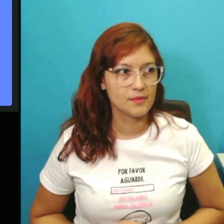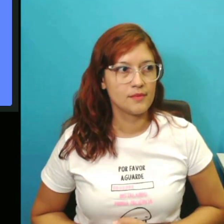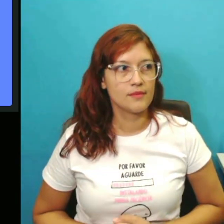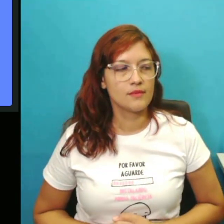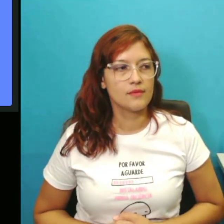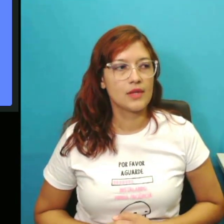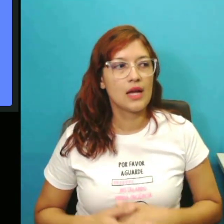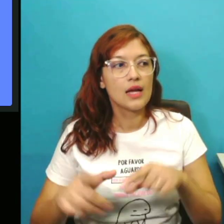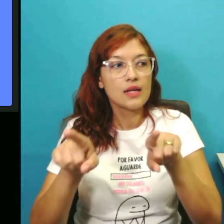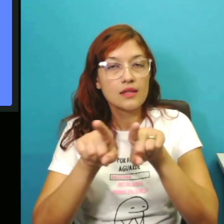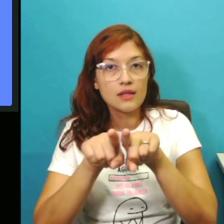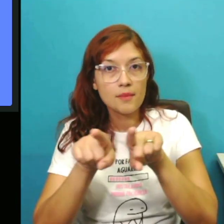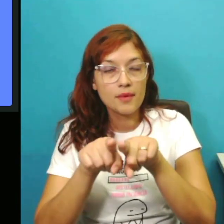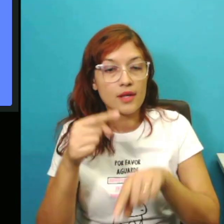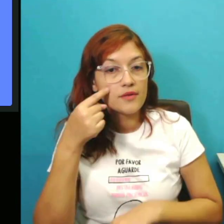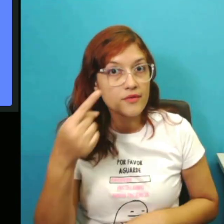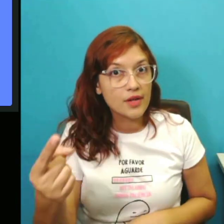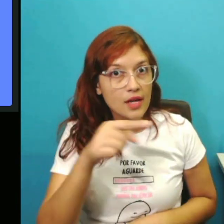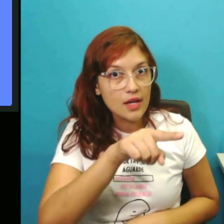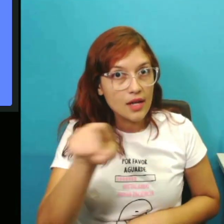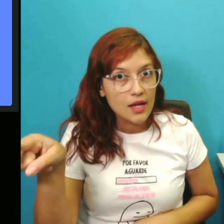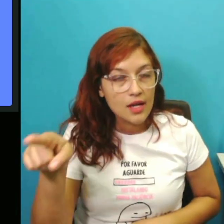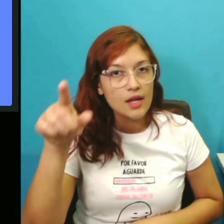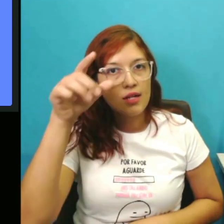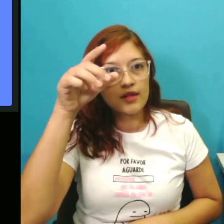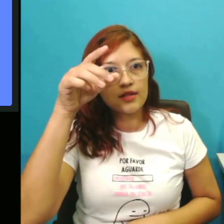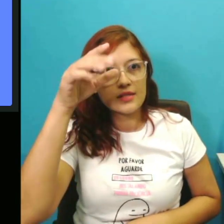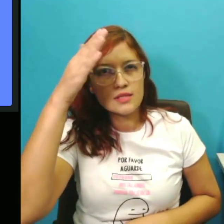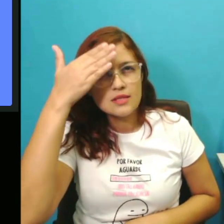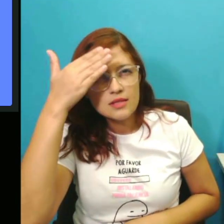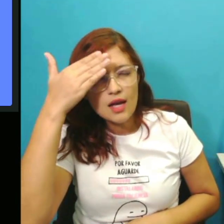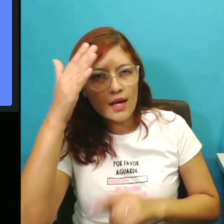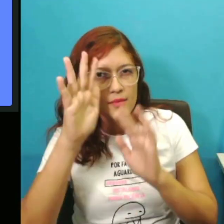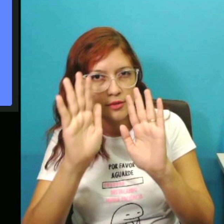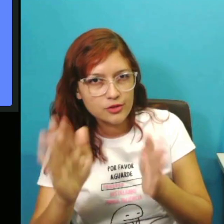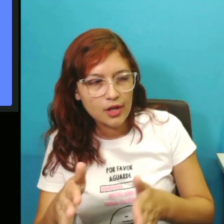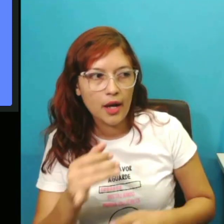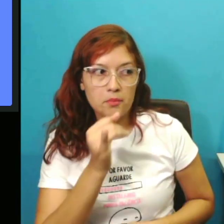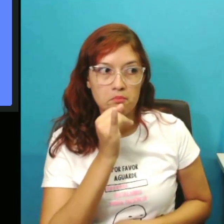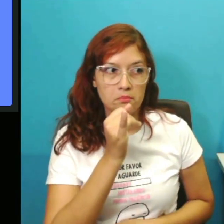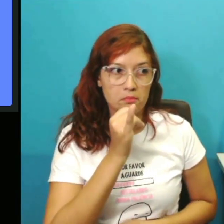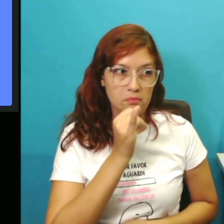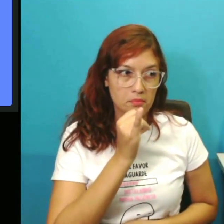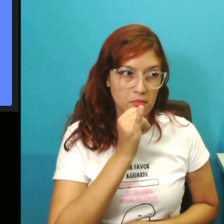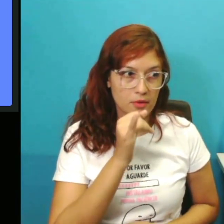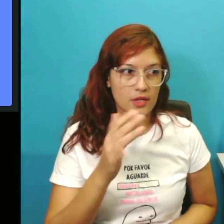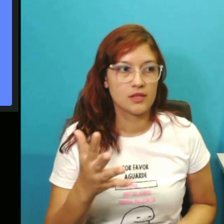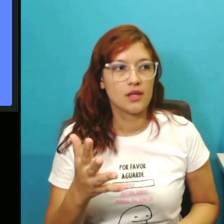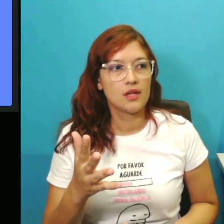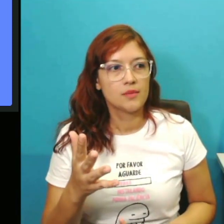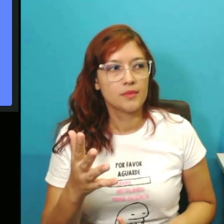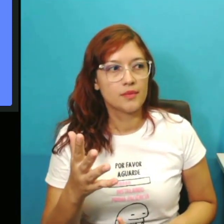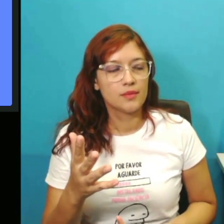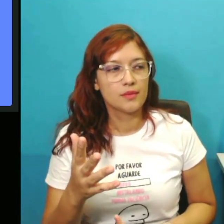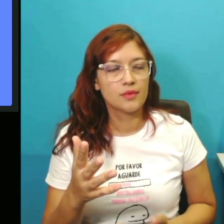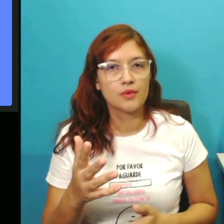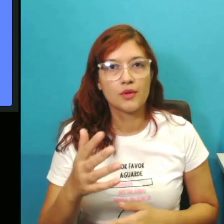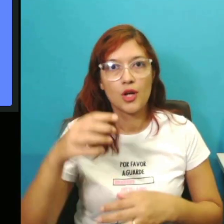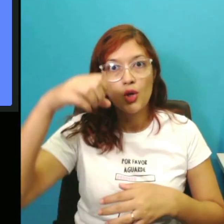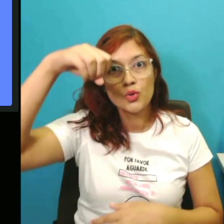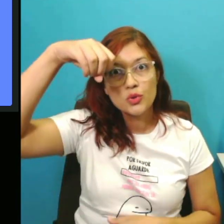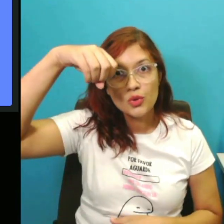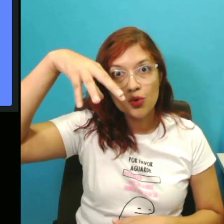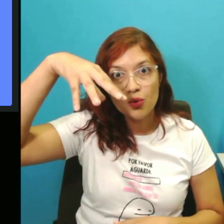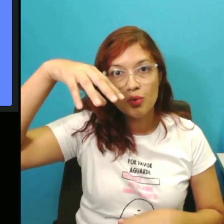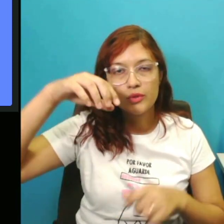Também pode ver, através desse questionário, se